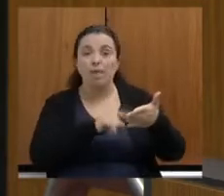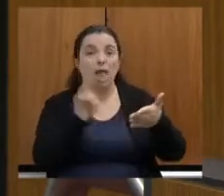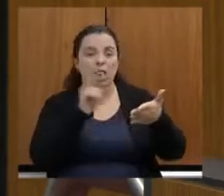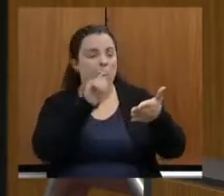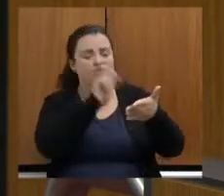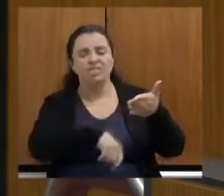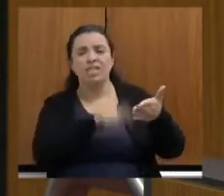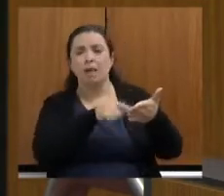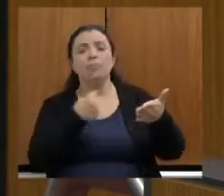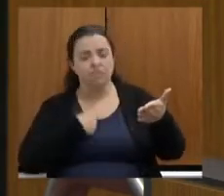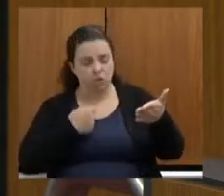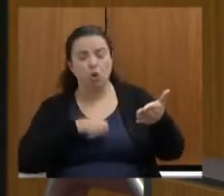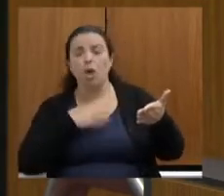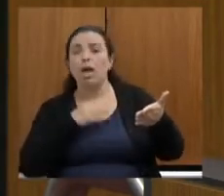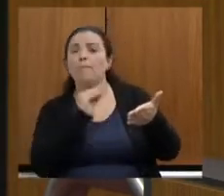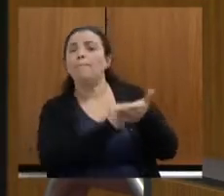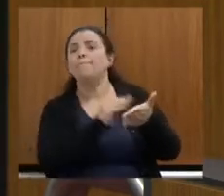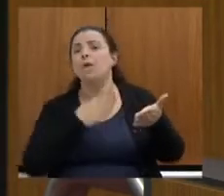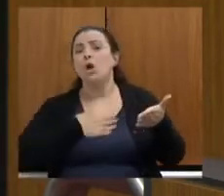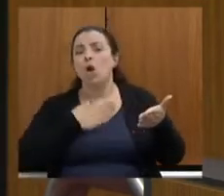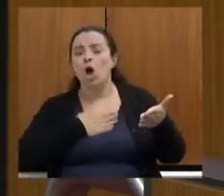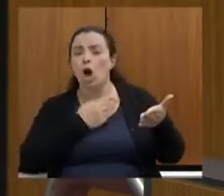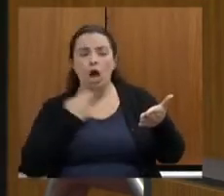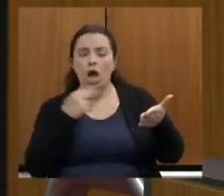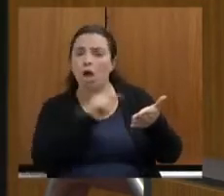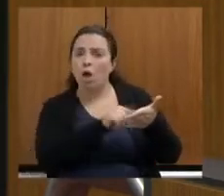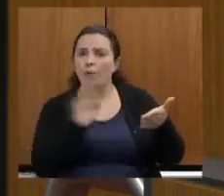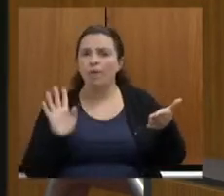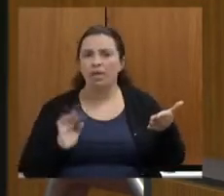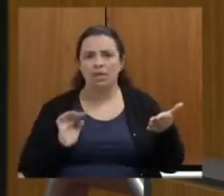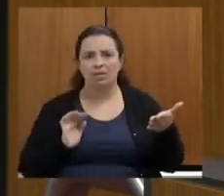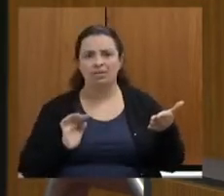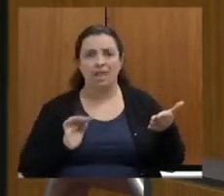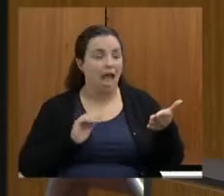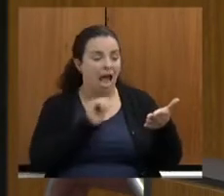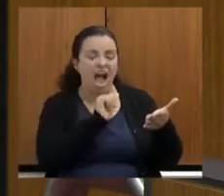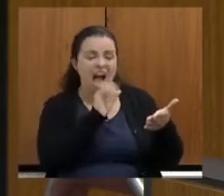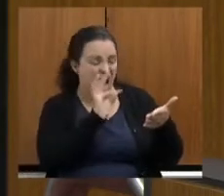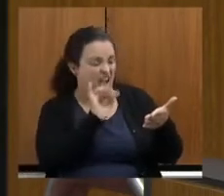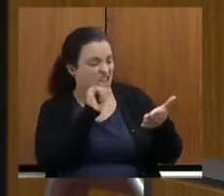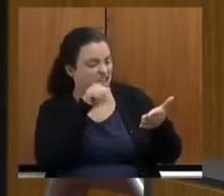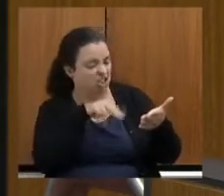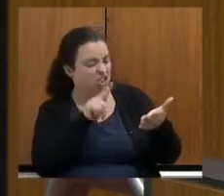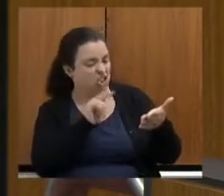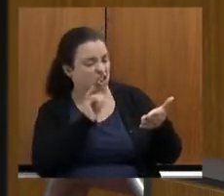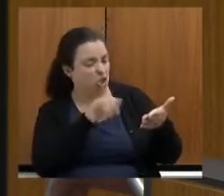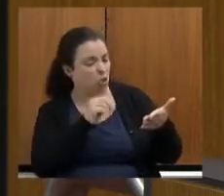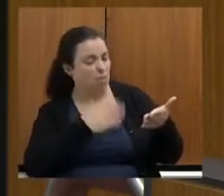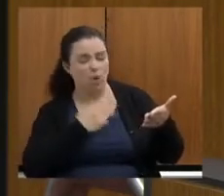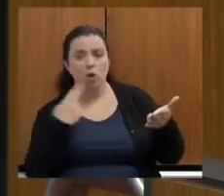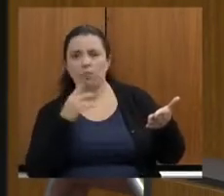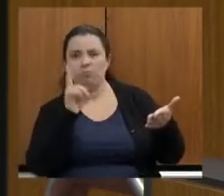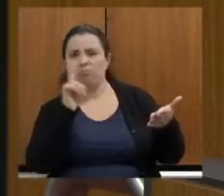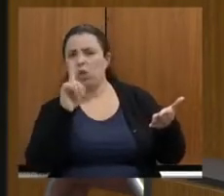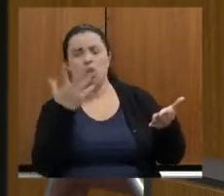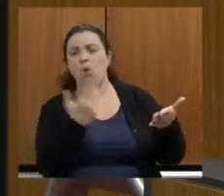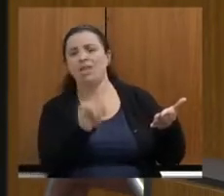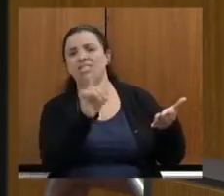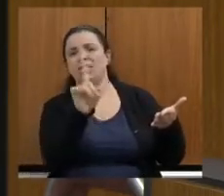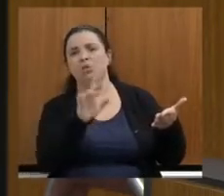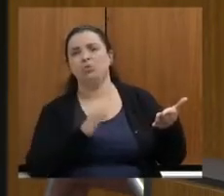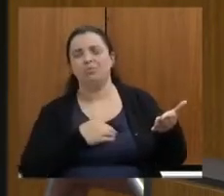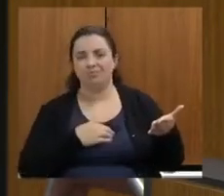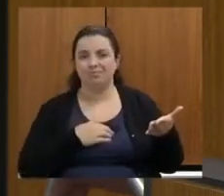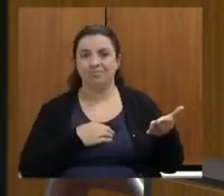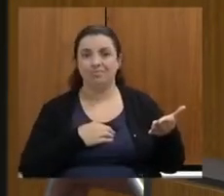nosso nome e a gente tá indo para o rei assentamento onde o